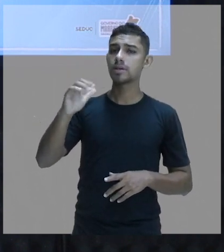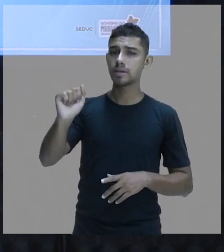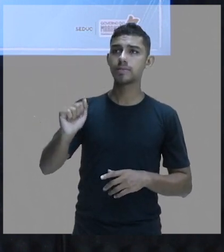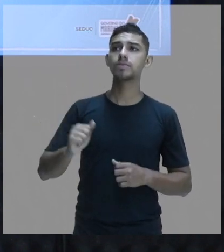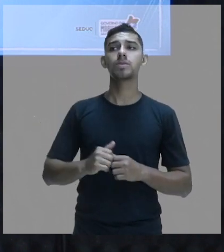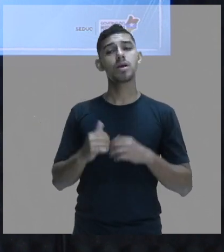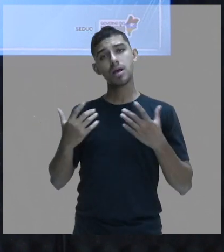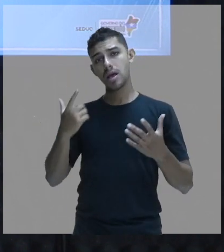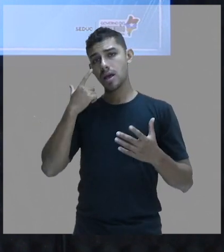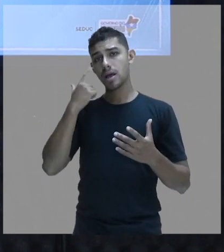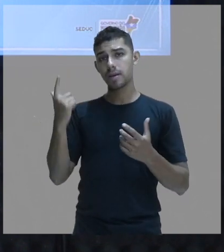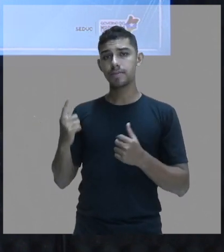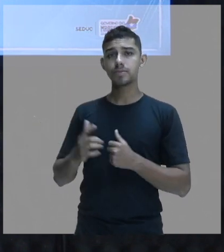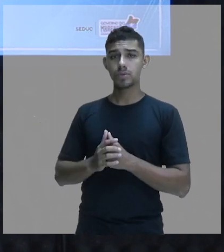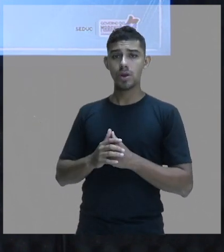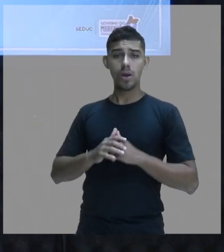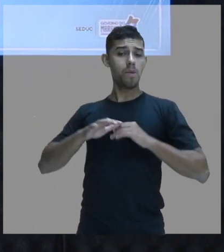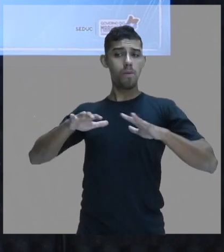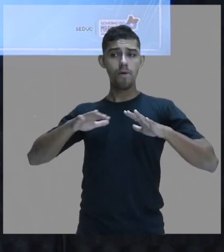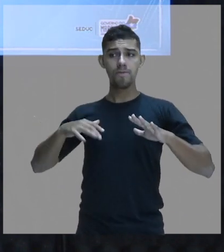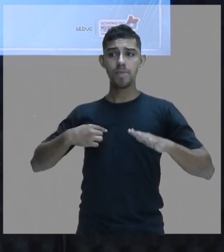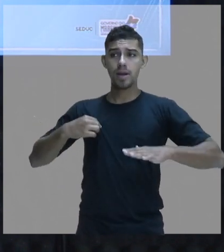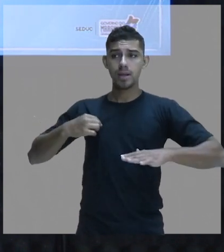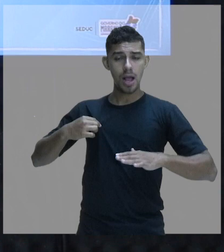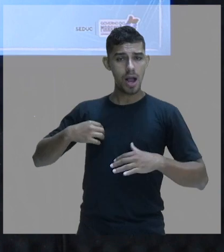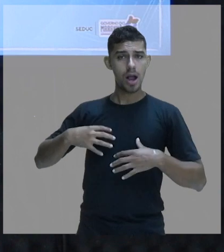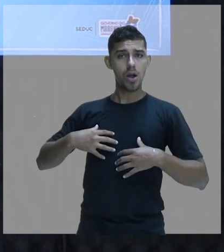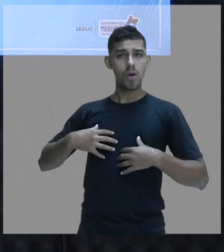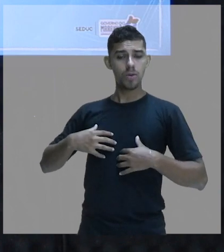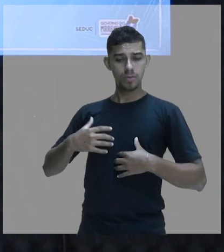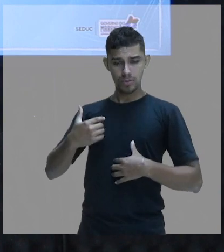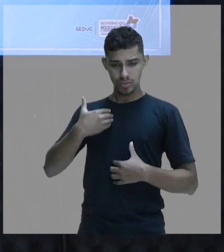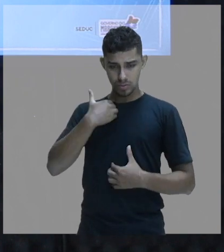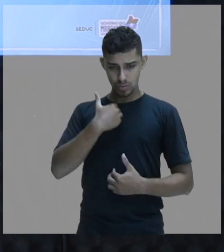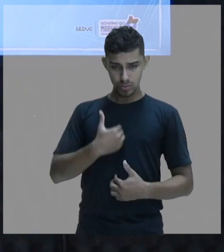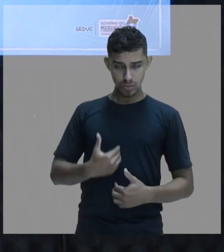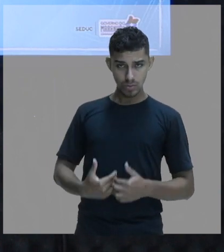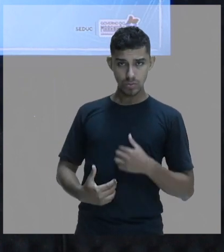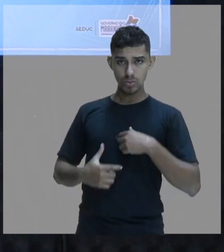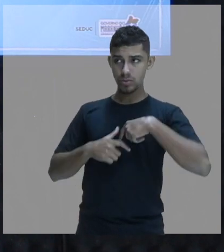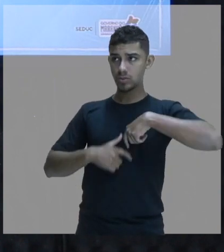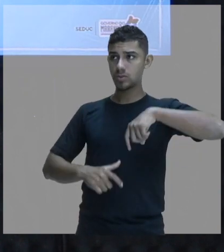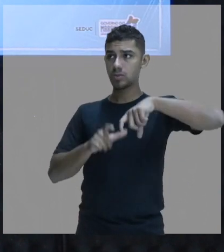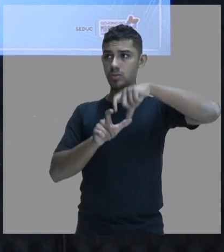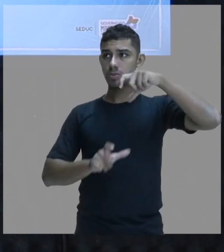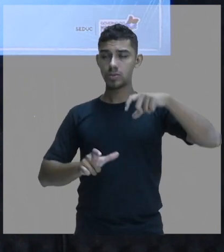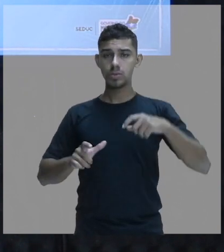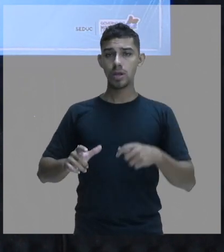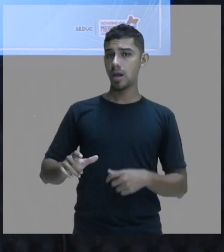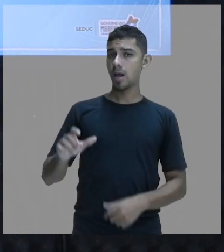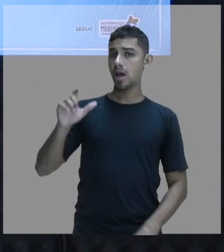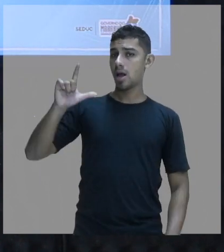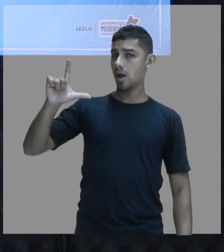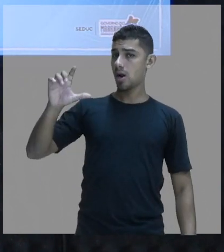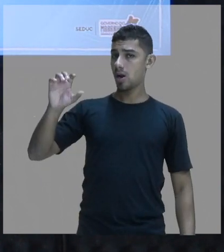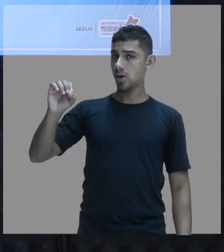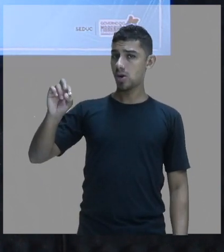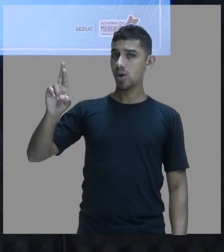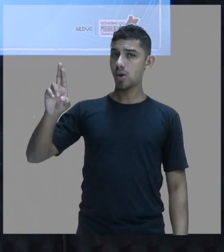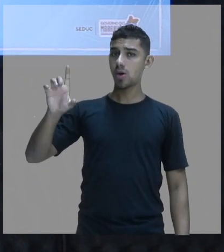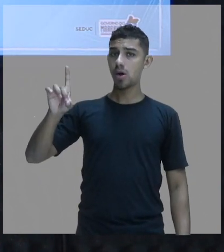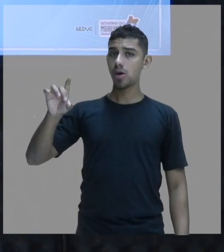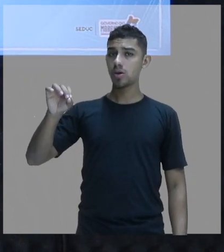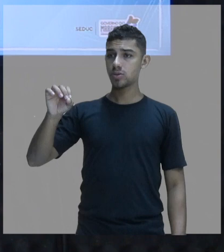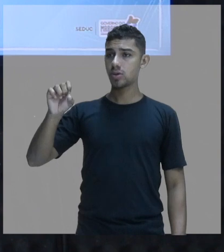lombar. Esse movimento aqui da coluna vertebral, ó, aqui é uma cifose, aqui é uma lordose. Quando eu tenho essas